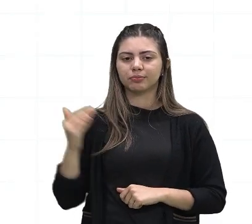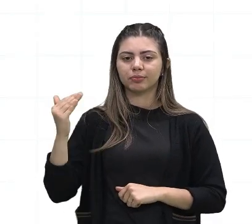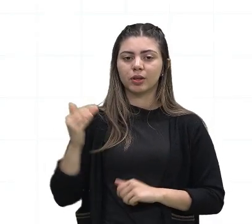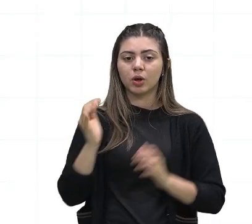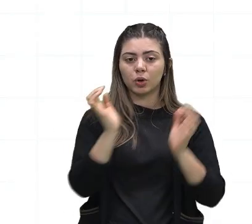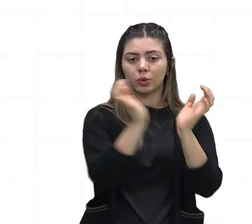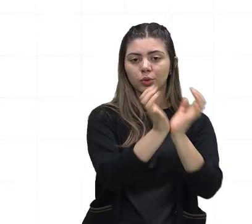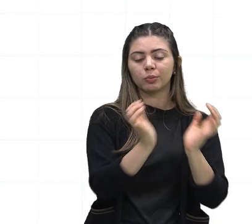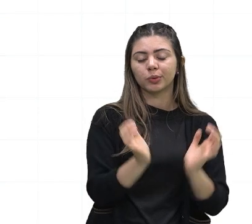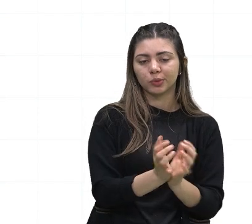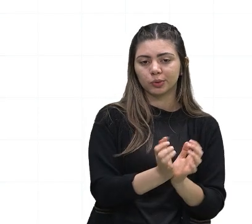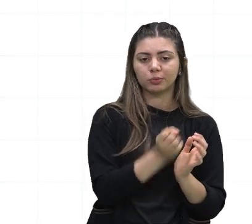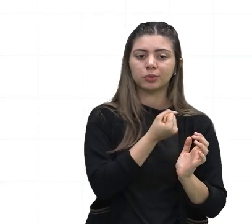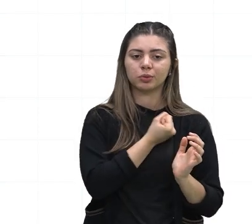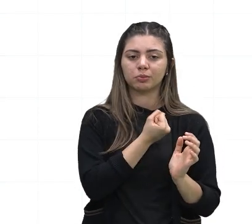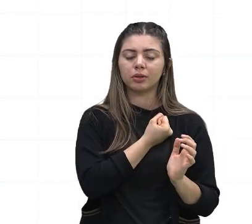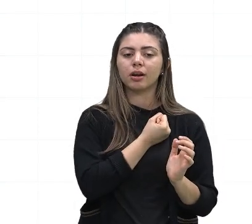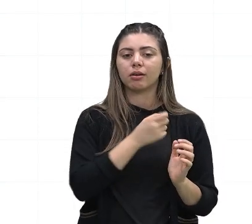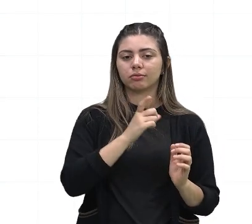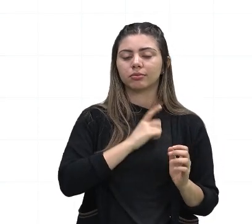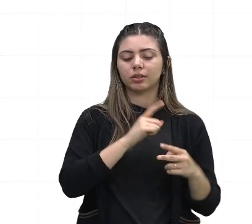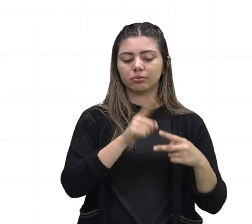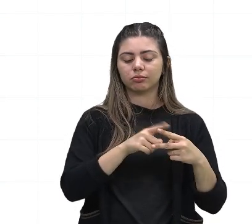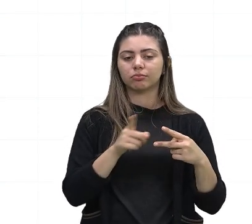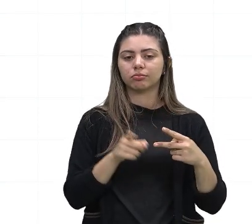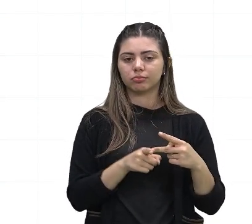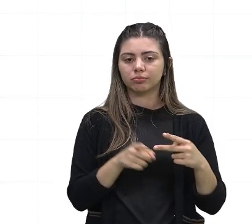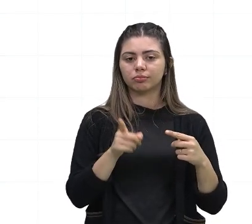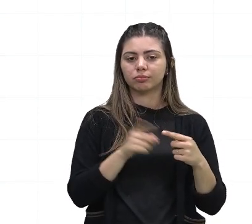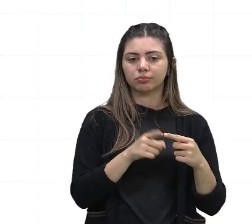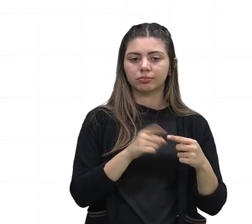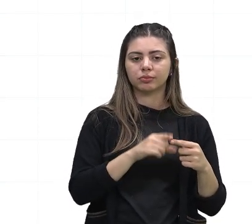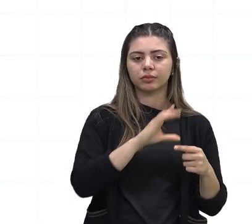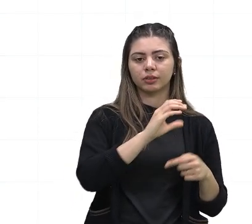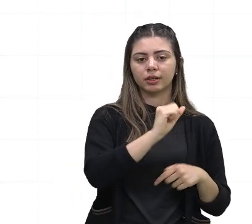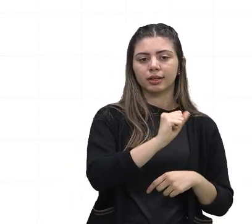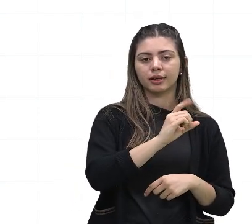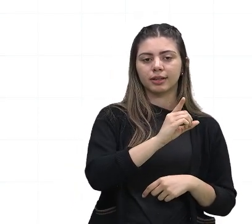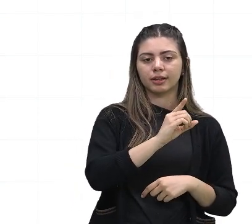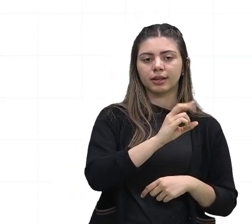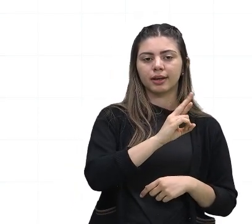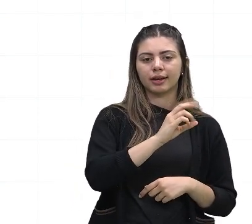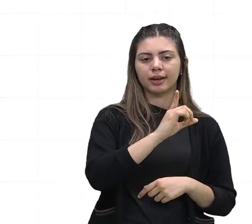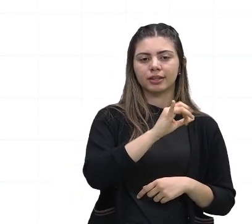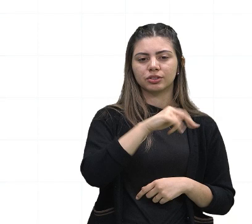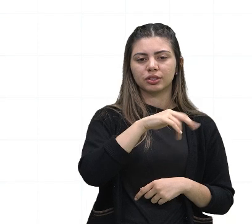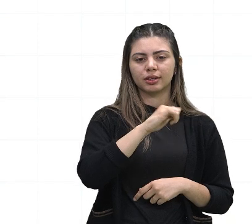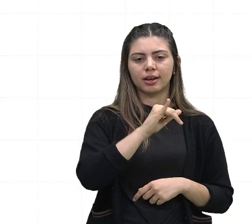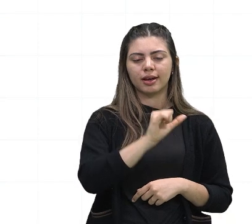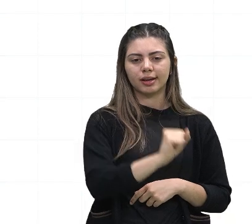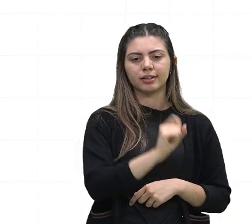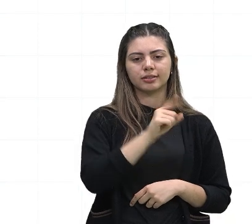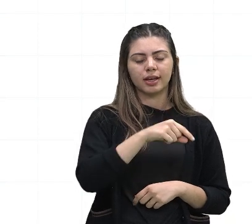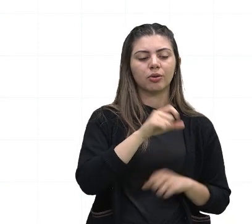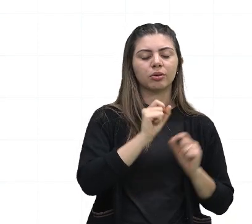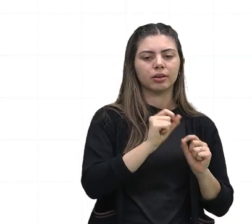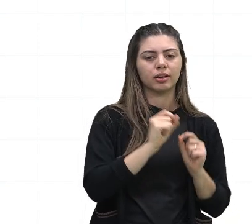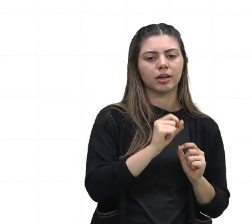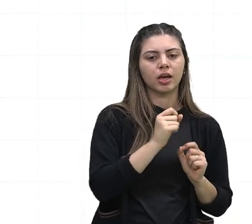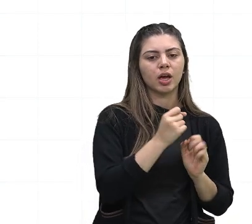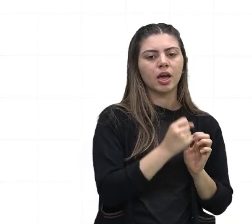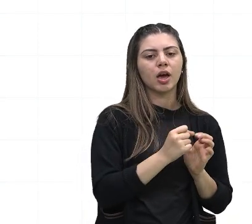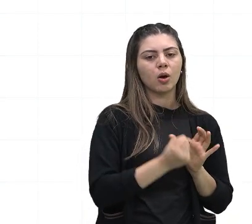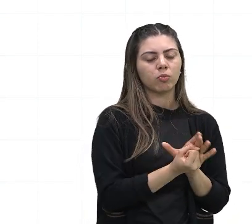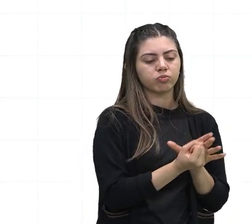dos numerais. Então, os numerais, eles podem ser classificados como os cardinais, que eles indicam aí a contagem, né? O